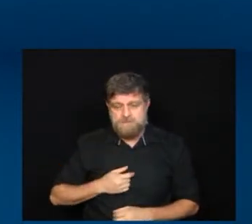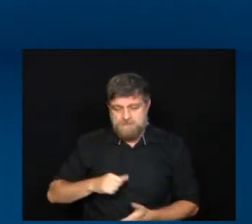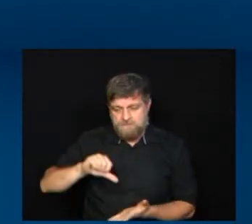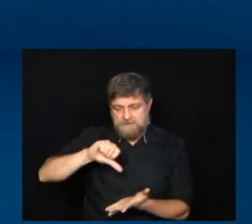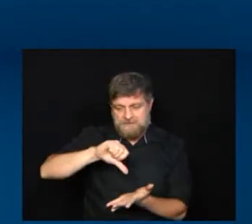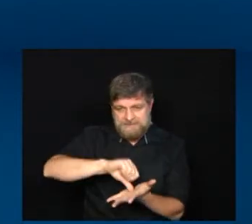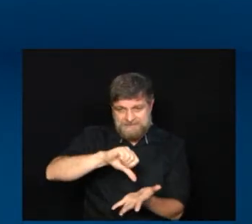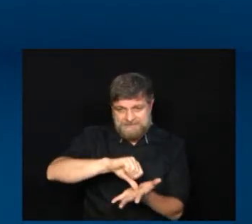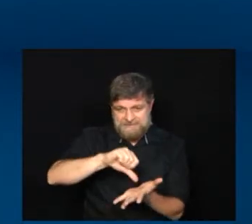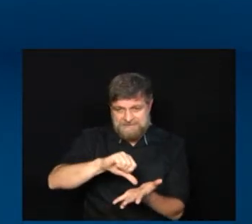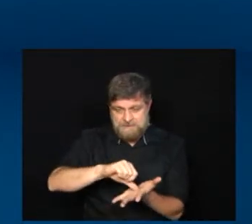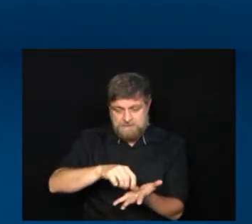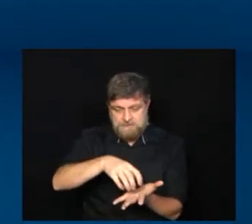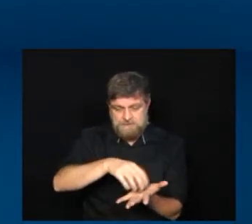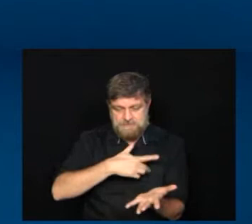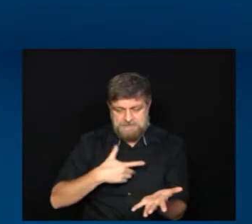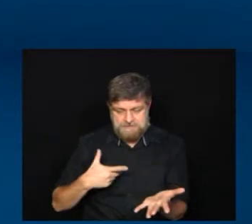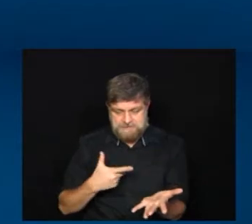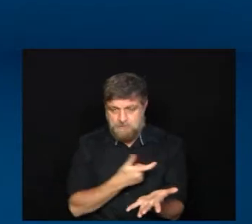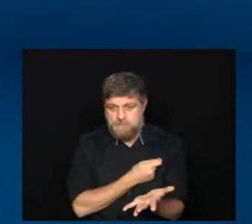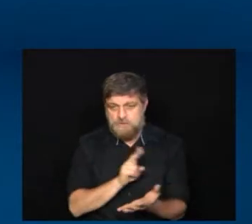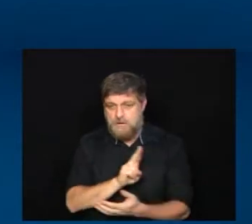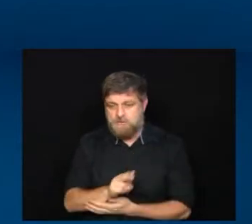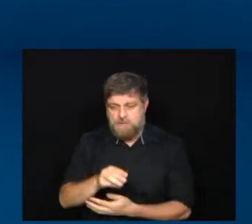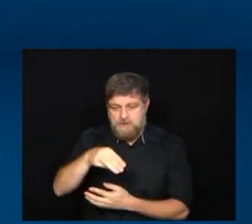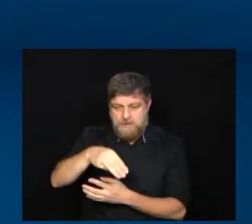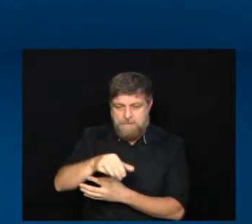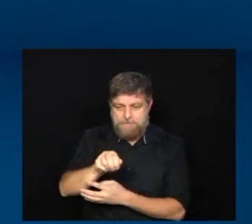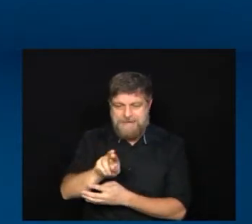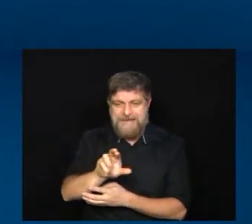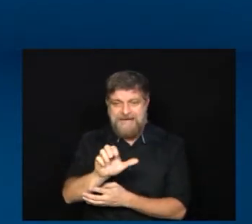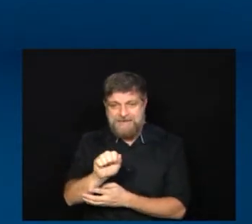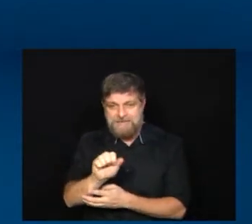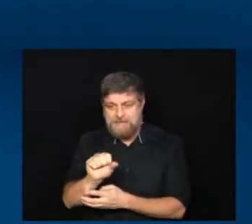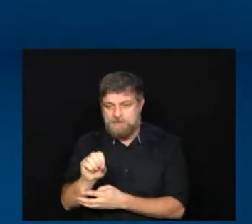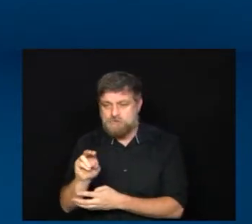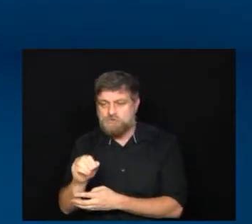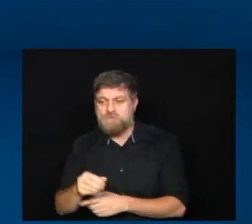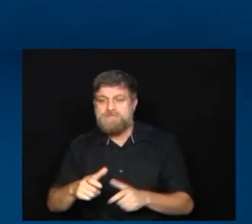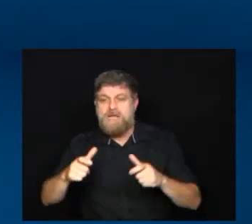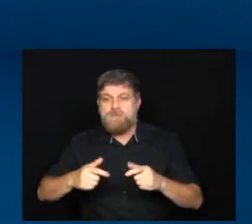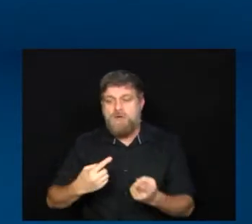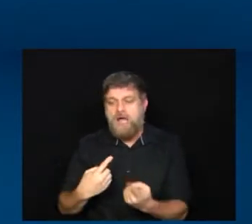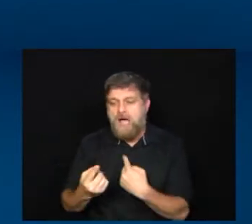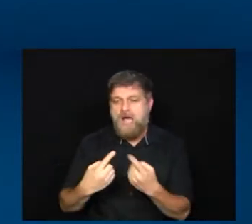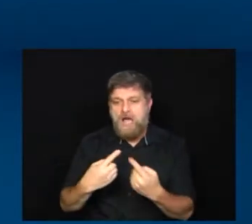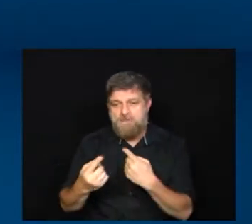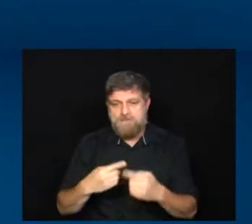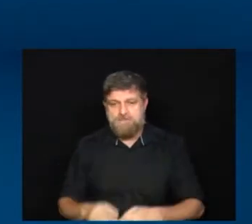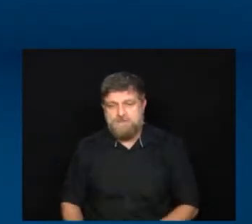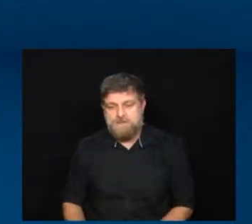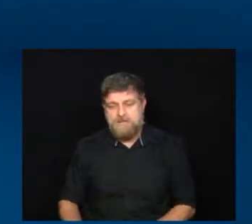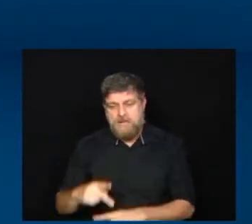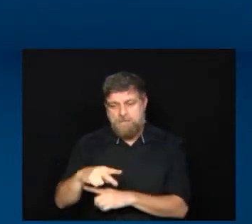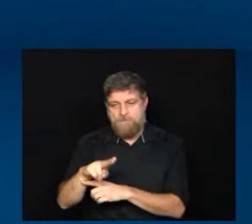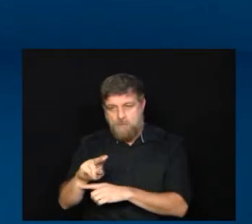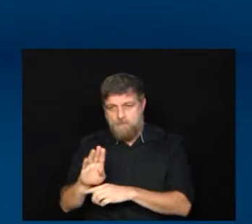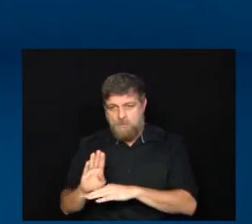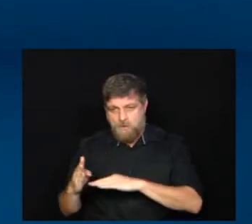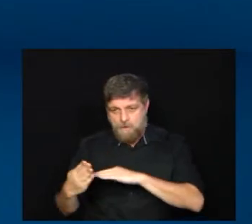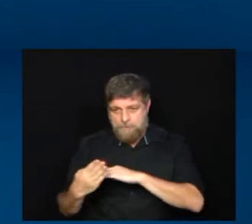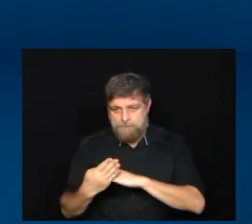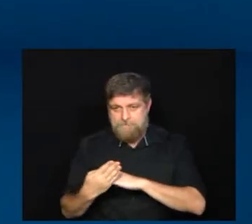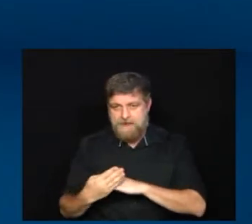de Saúde Maria Ananias Ferreira de Souza o centro de saúde localizado na Avenida Antônio Inácio Pupo, no bairro